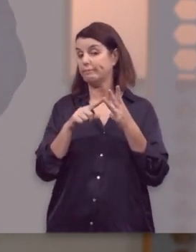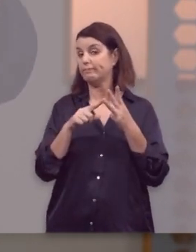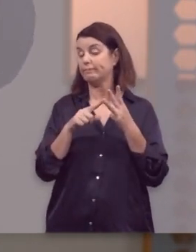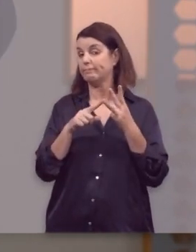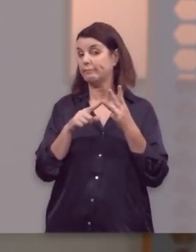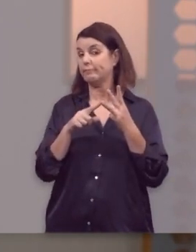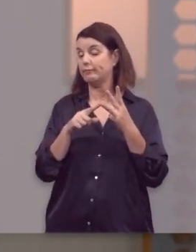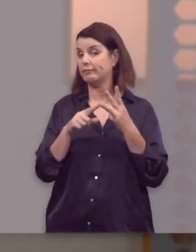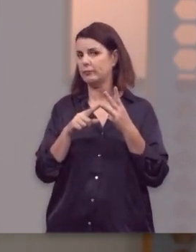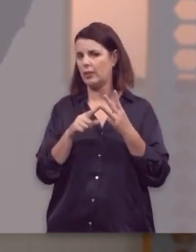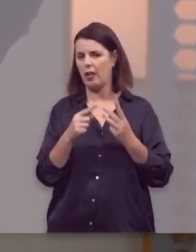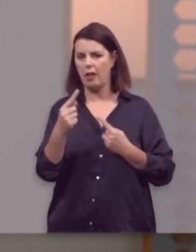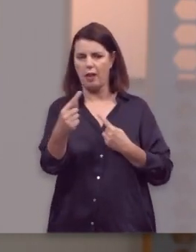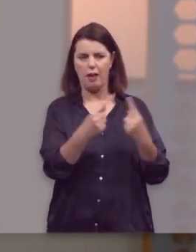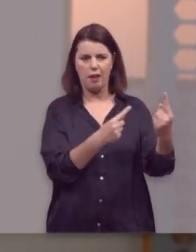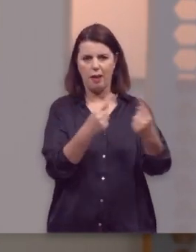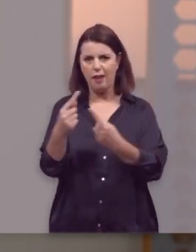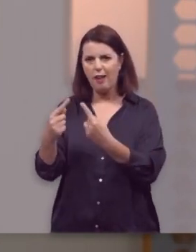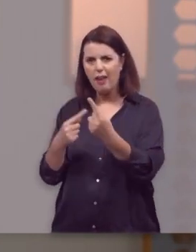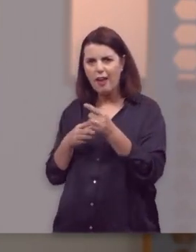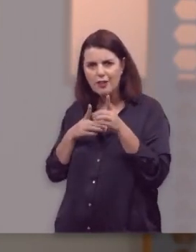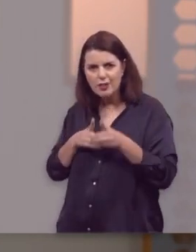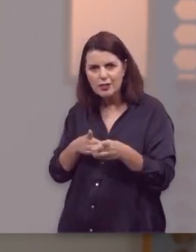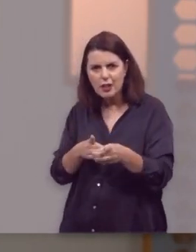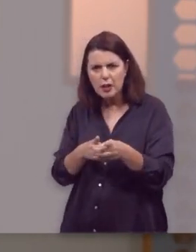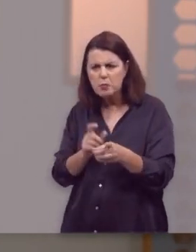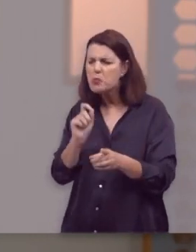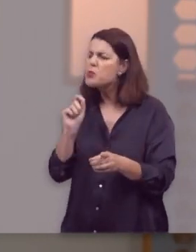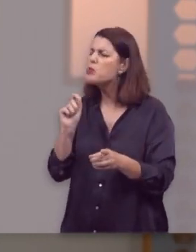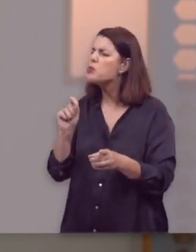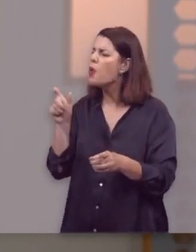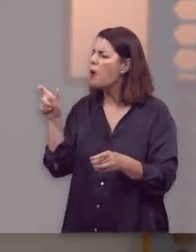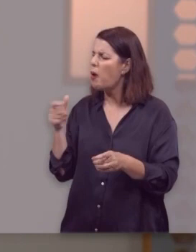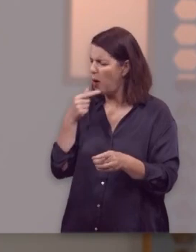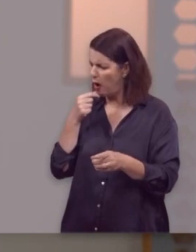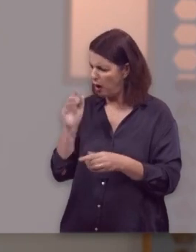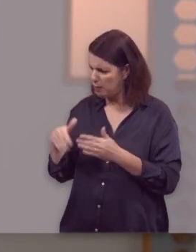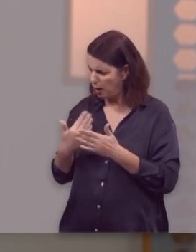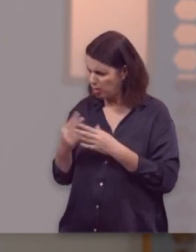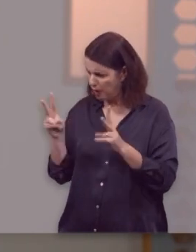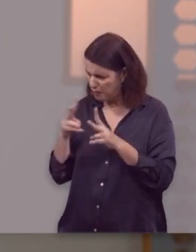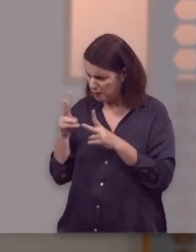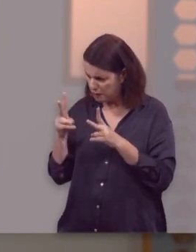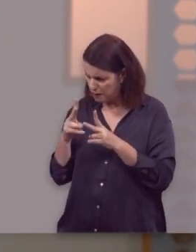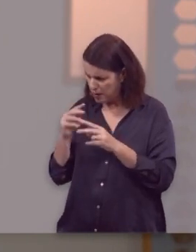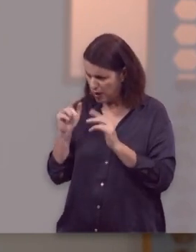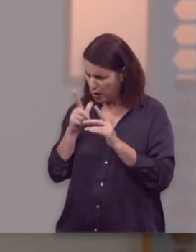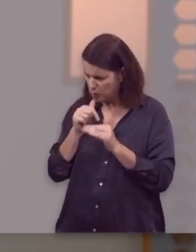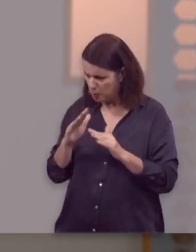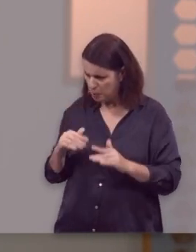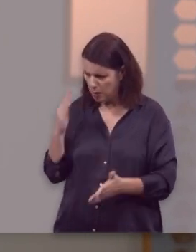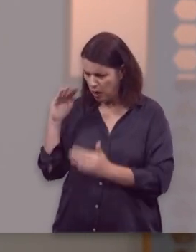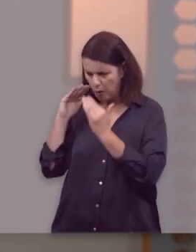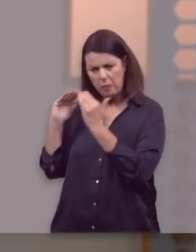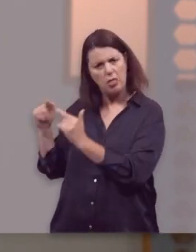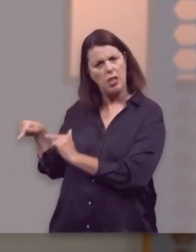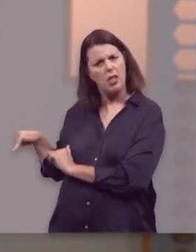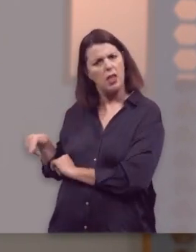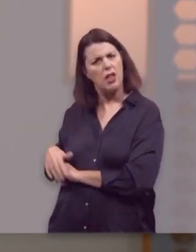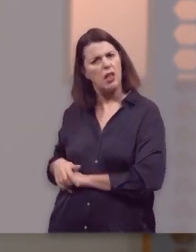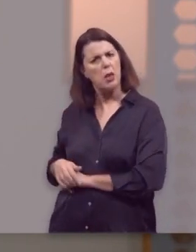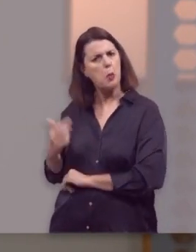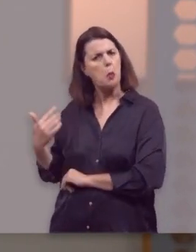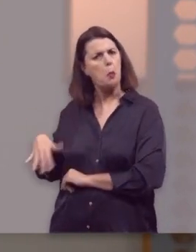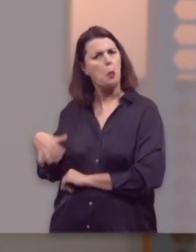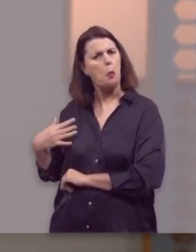pergunta é entre os discípulos: quem é este que até o vento e o mar